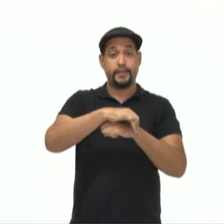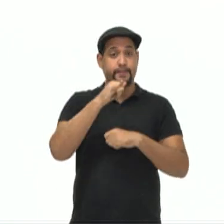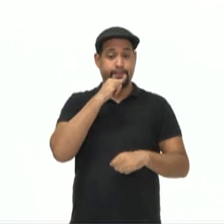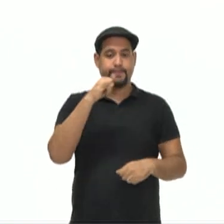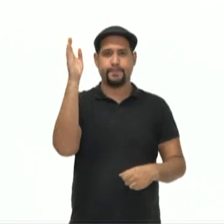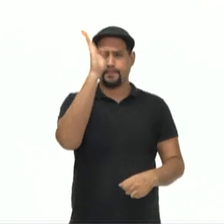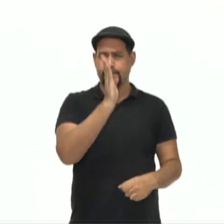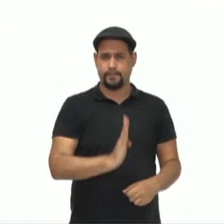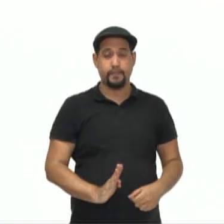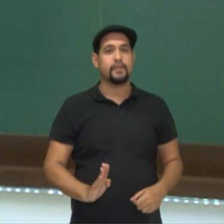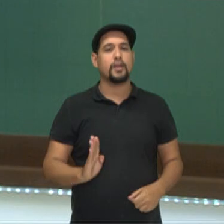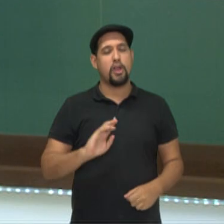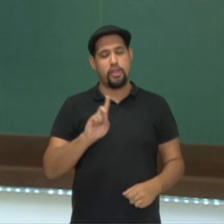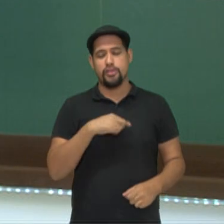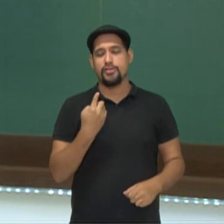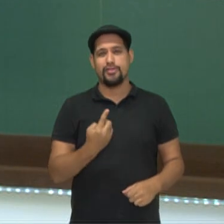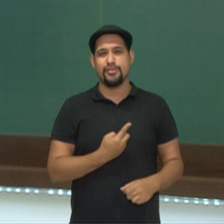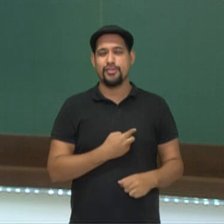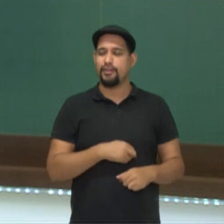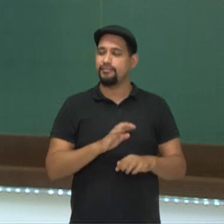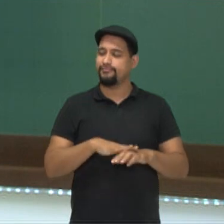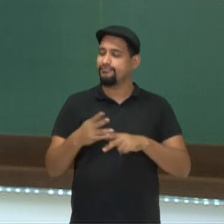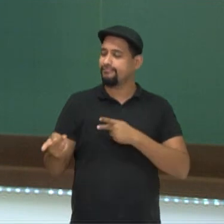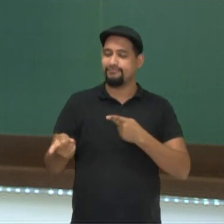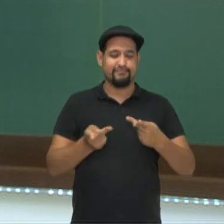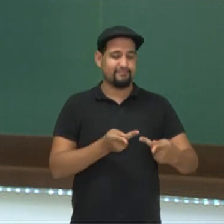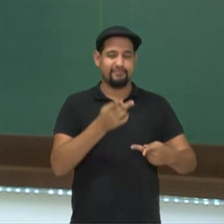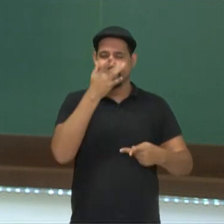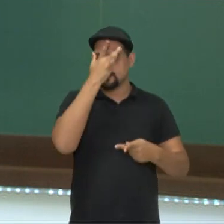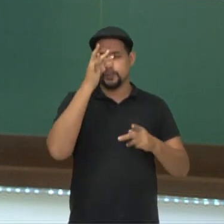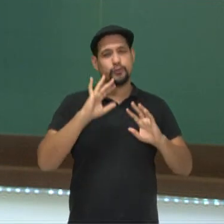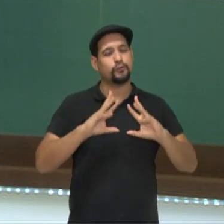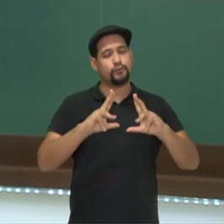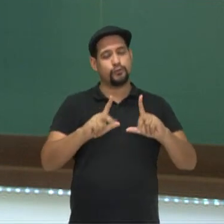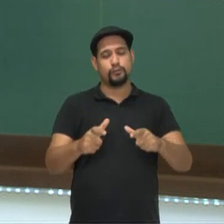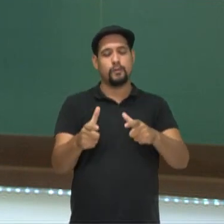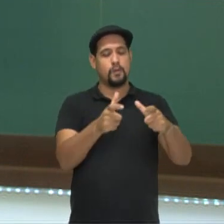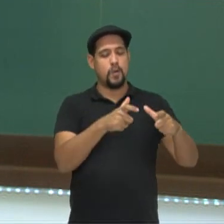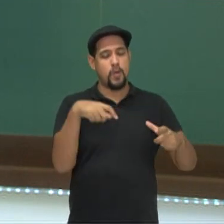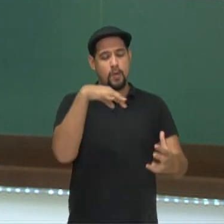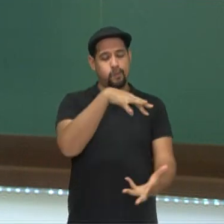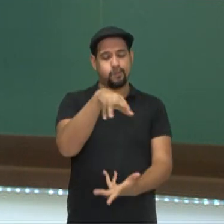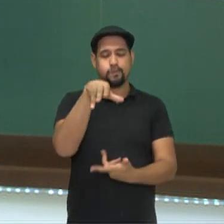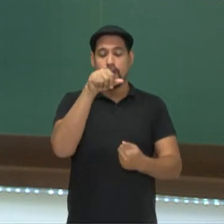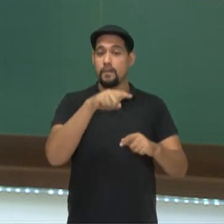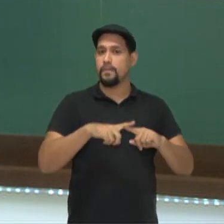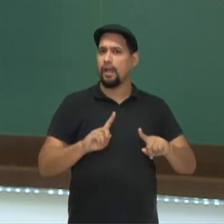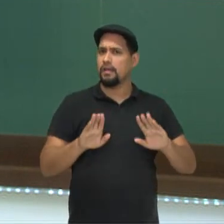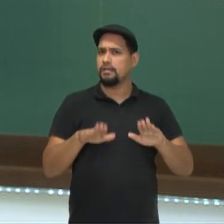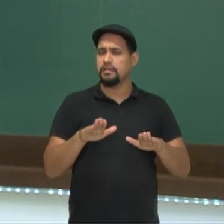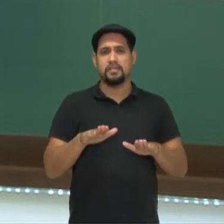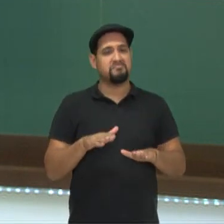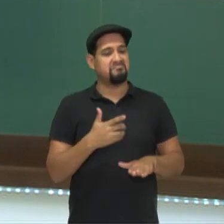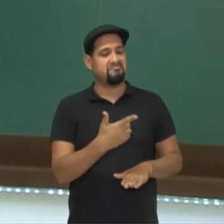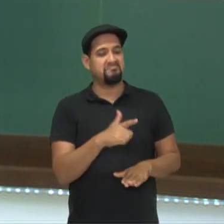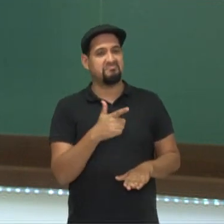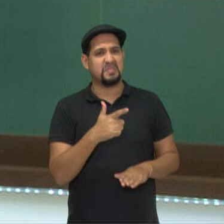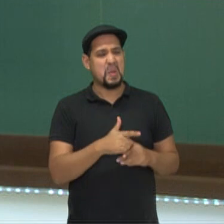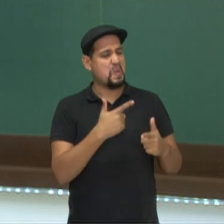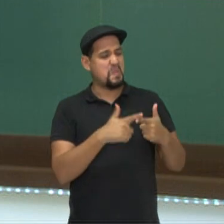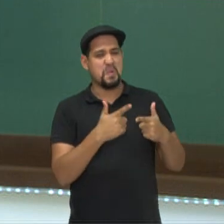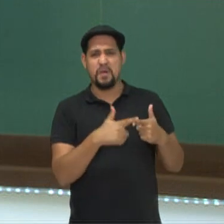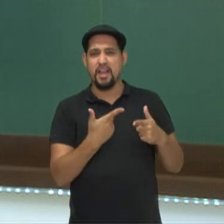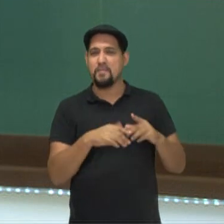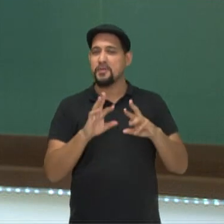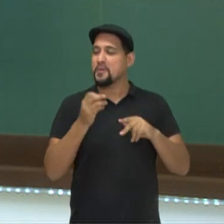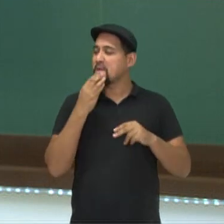Brasil, nós recebemos pessoas do mundo todo. E assim, na maior parte das vezes a gente não tem esse atrito, a gente